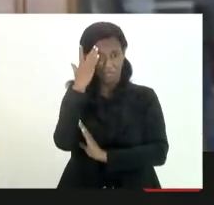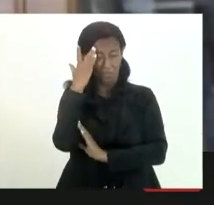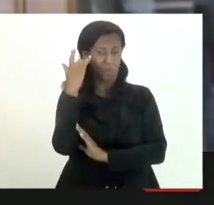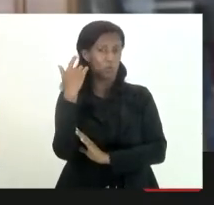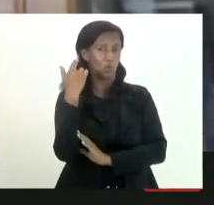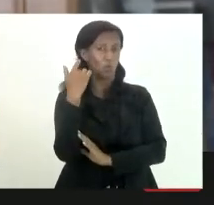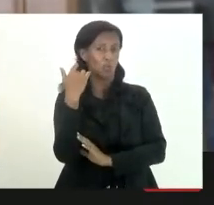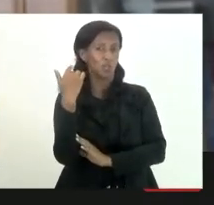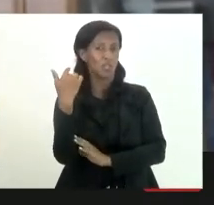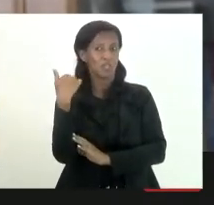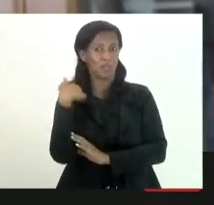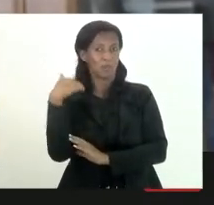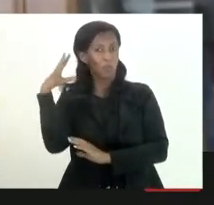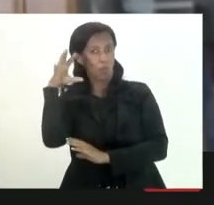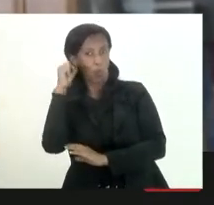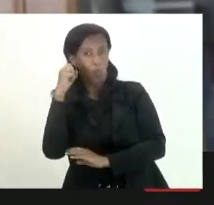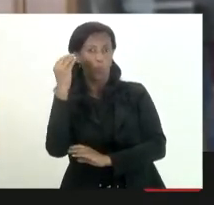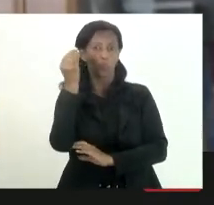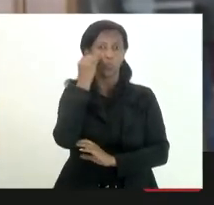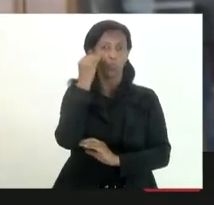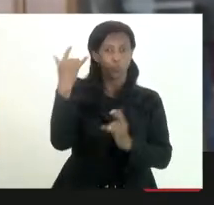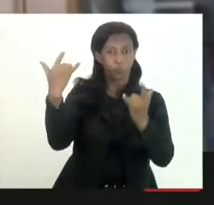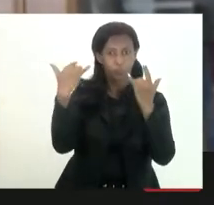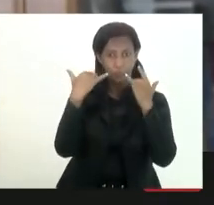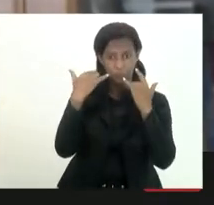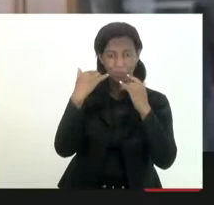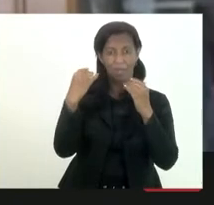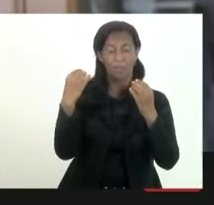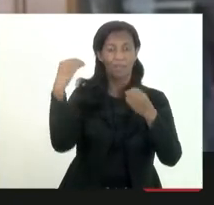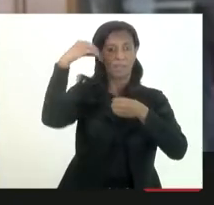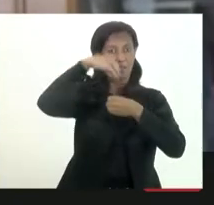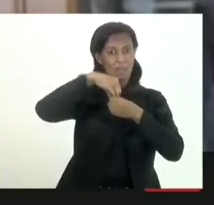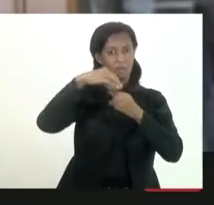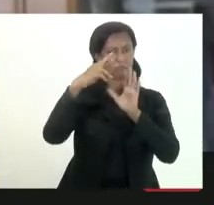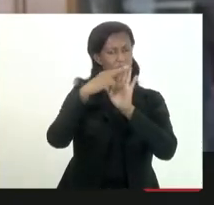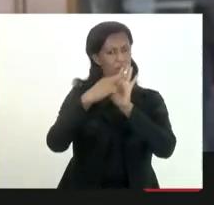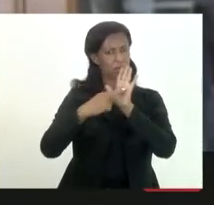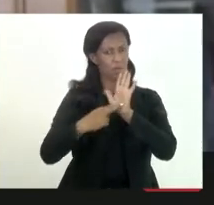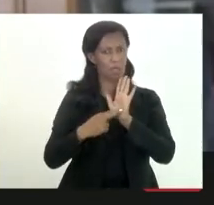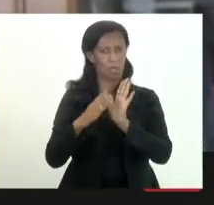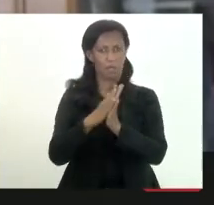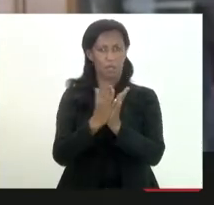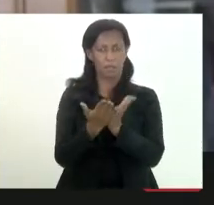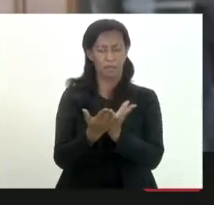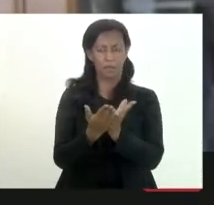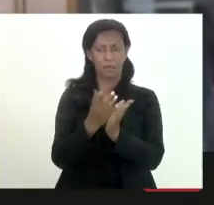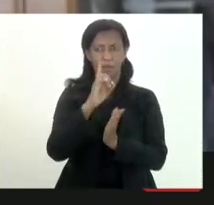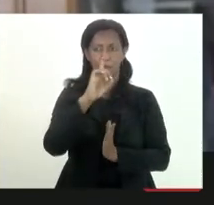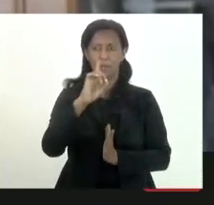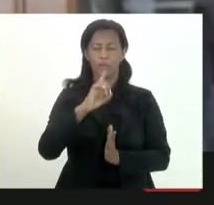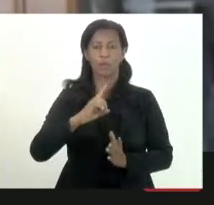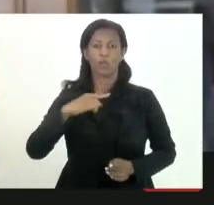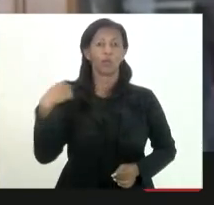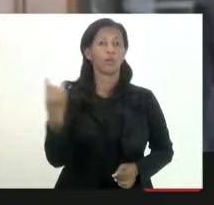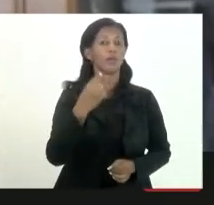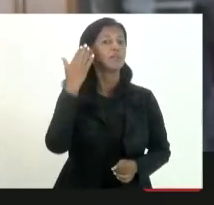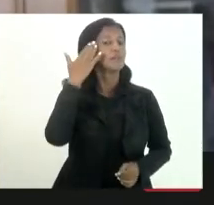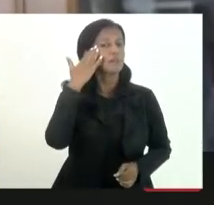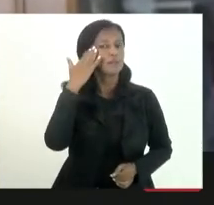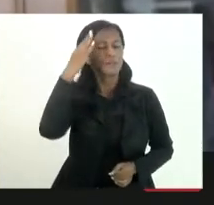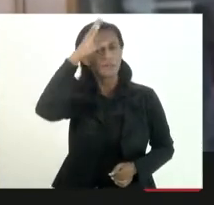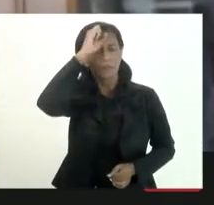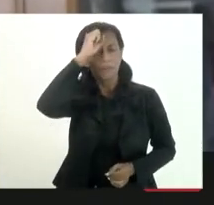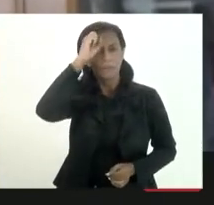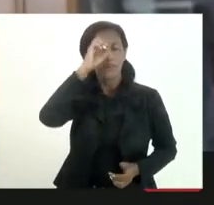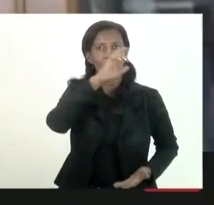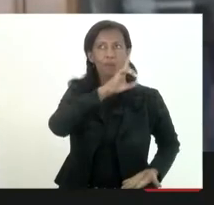escutam. Dentro da regra bíblica, nós entendemos e aprendemos que